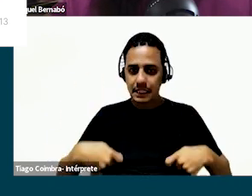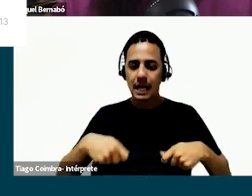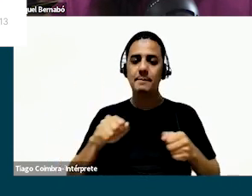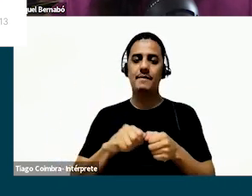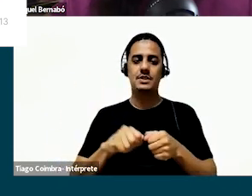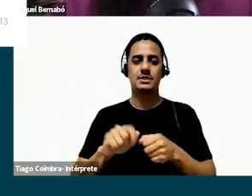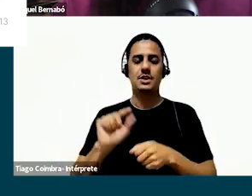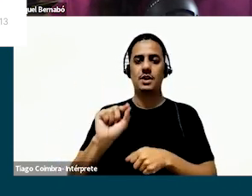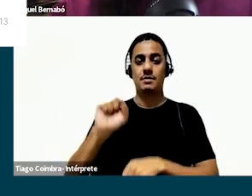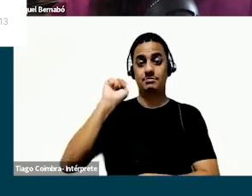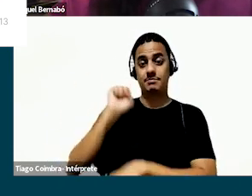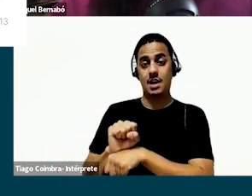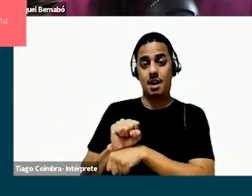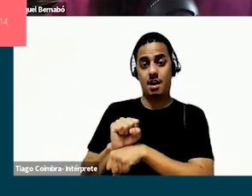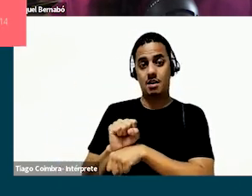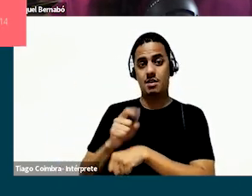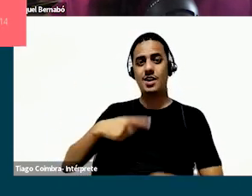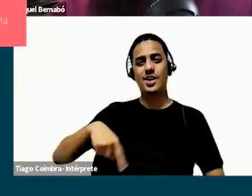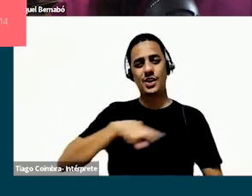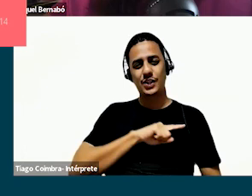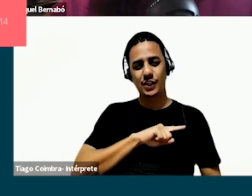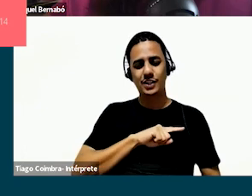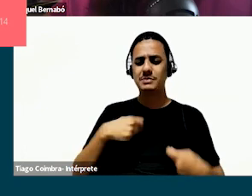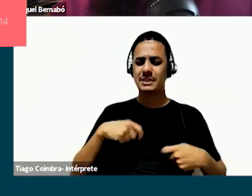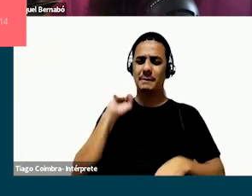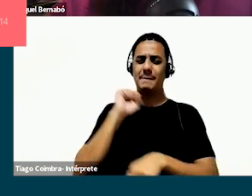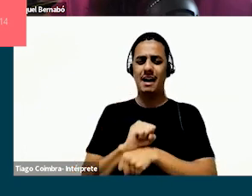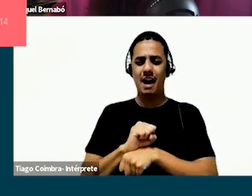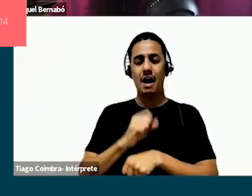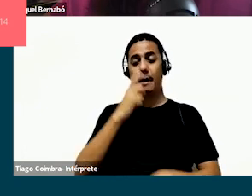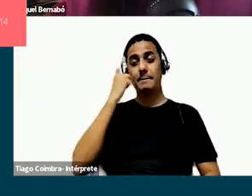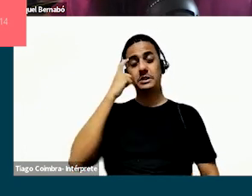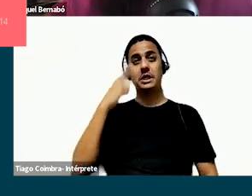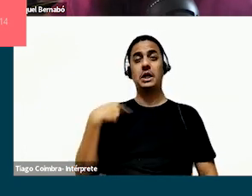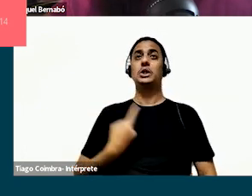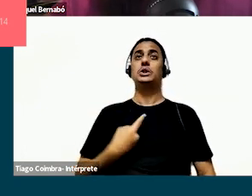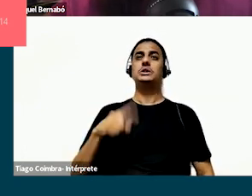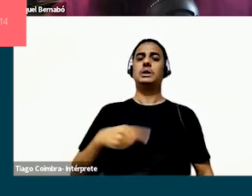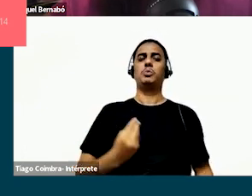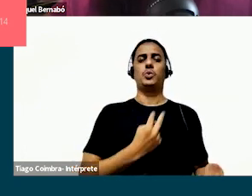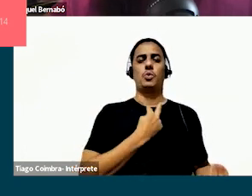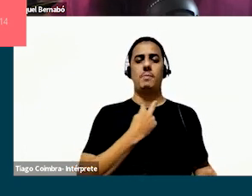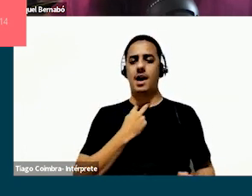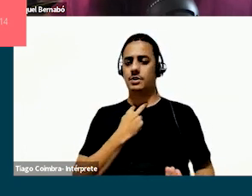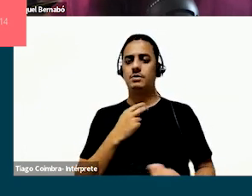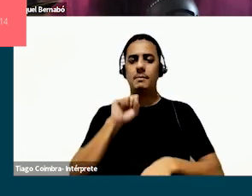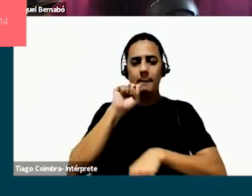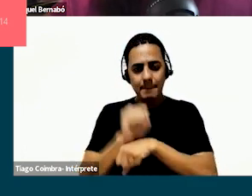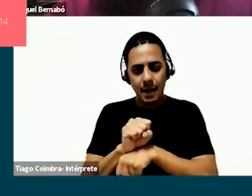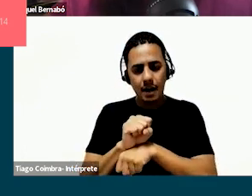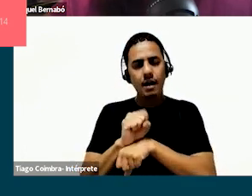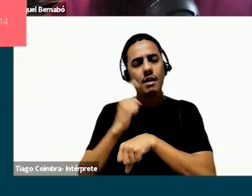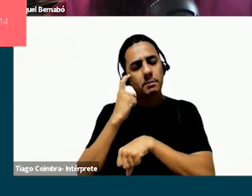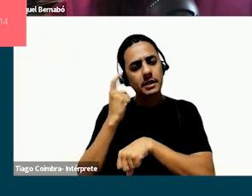pode fazer, que é parar. A gente precisa parar de ser tão nobremente ocupado. A gente, parando,